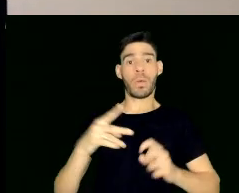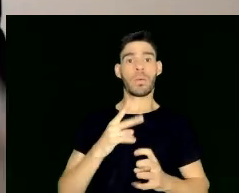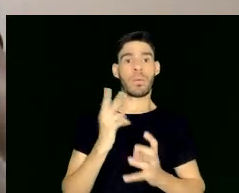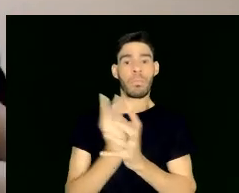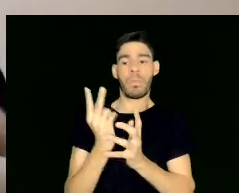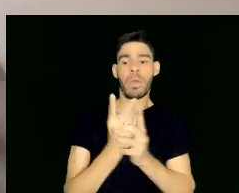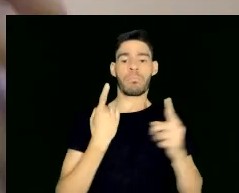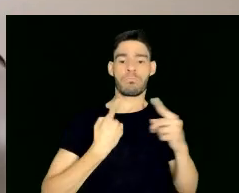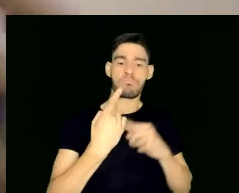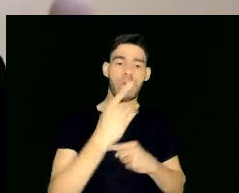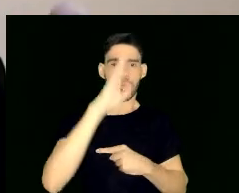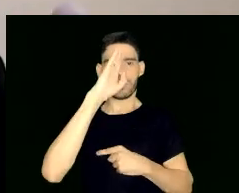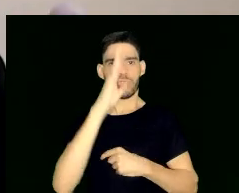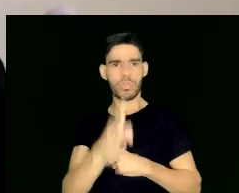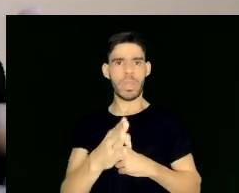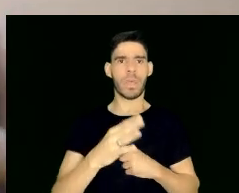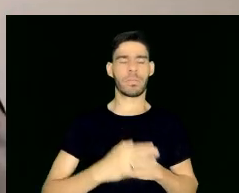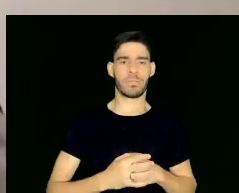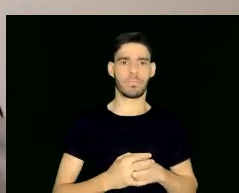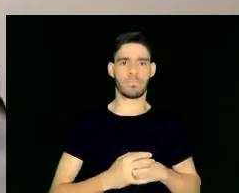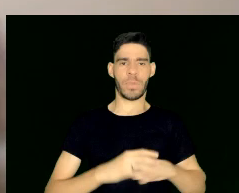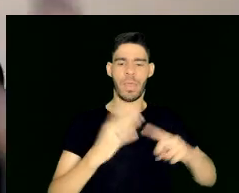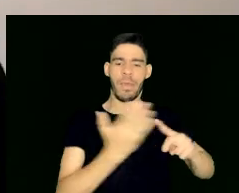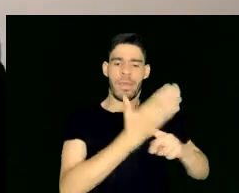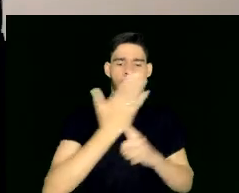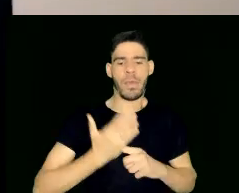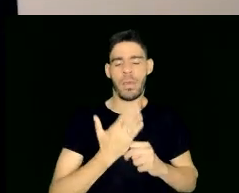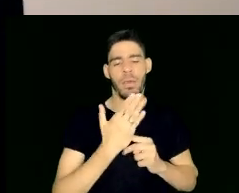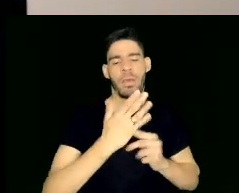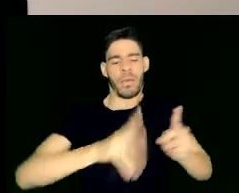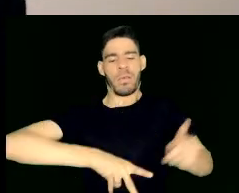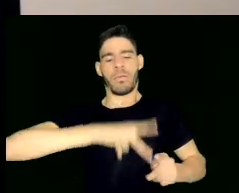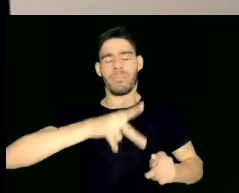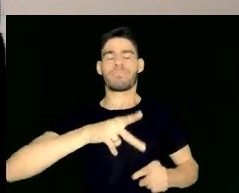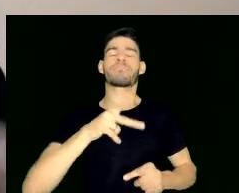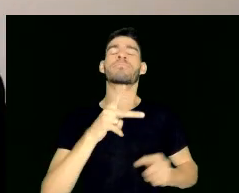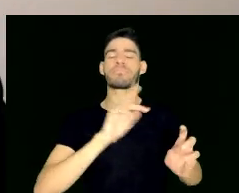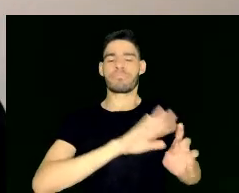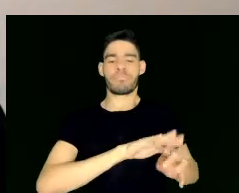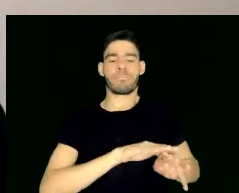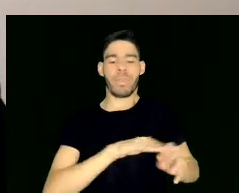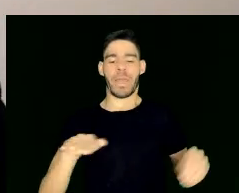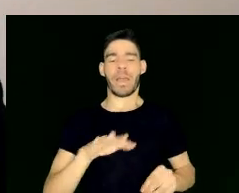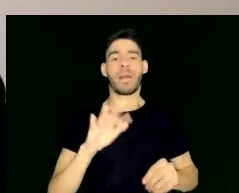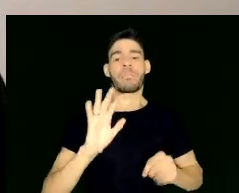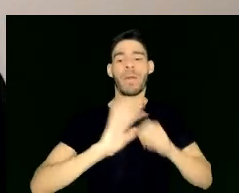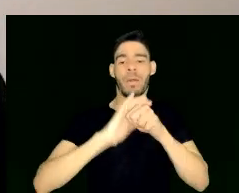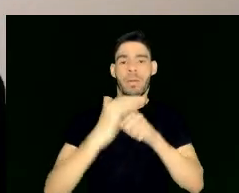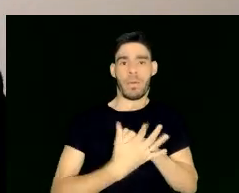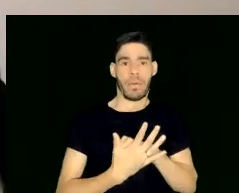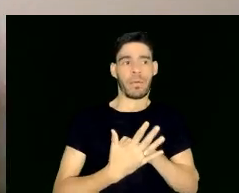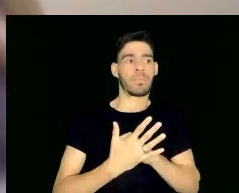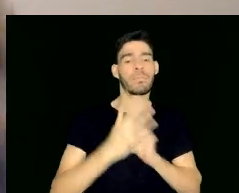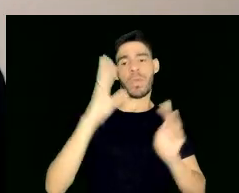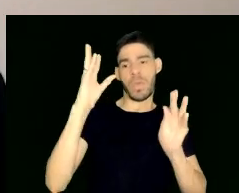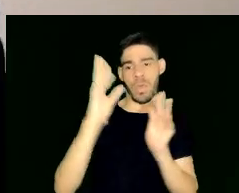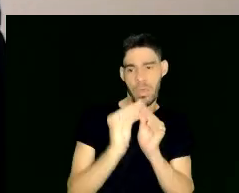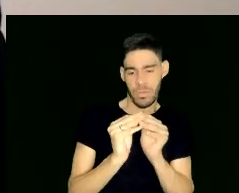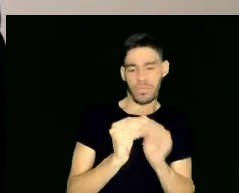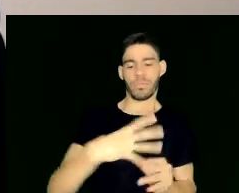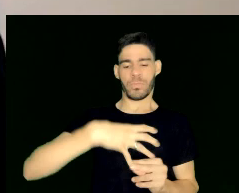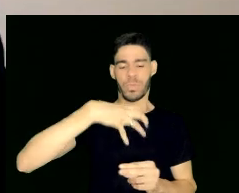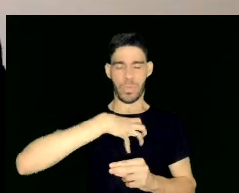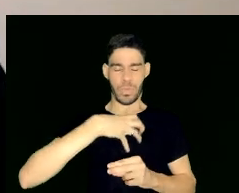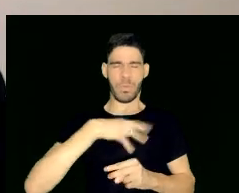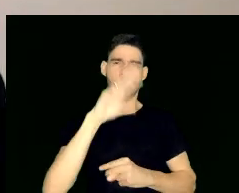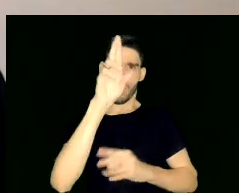que mantenha um diálogo direto, acordos com esses povos para o combate à pandemia. Este é